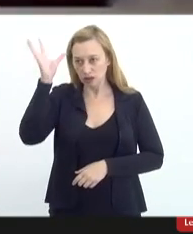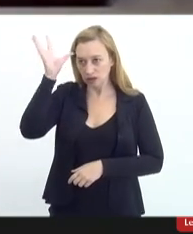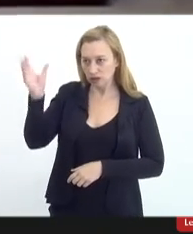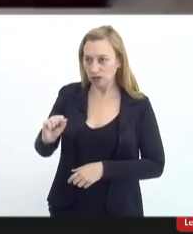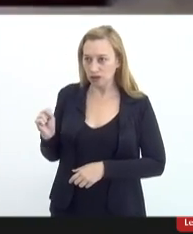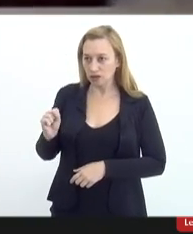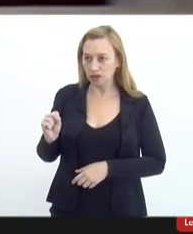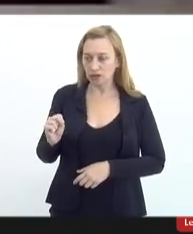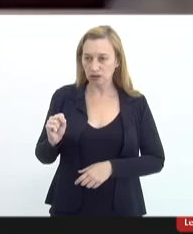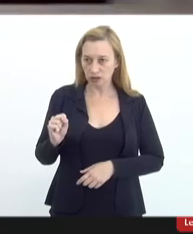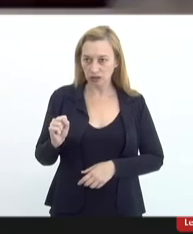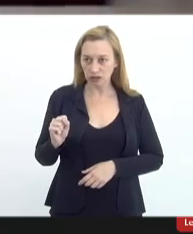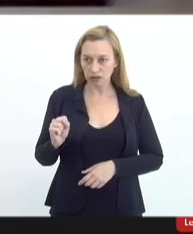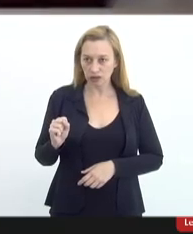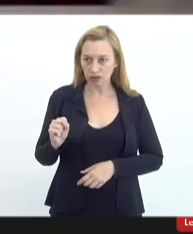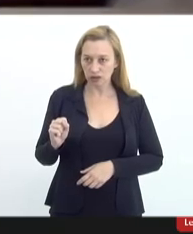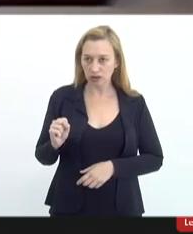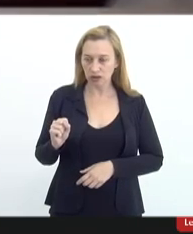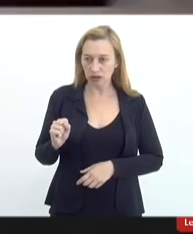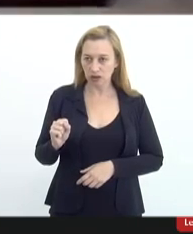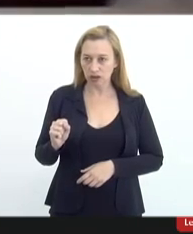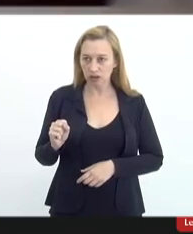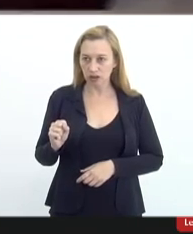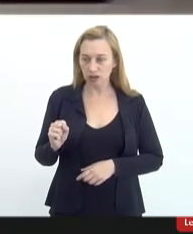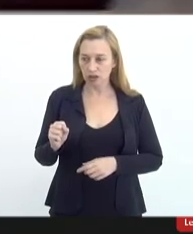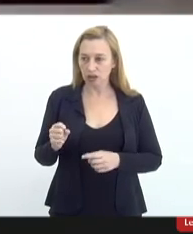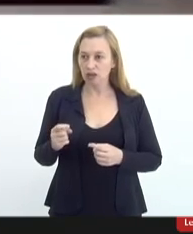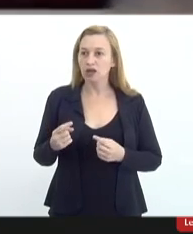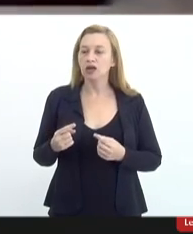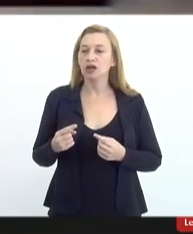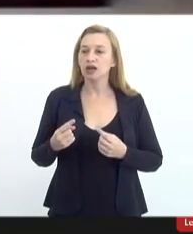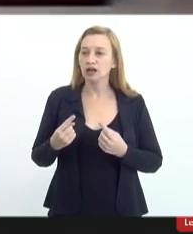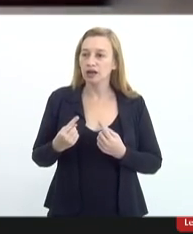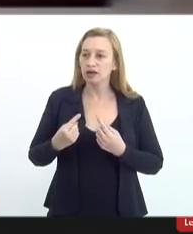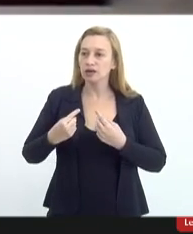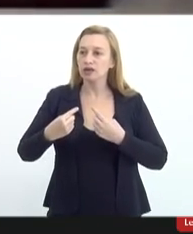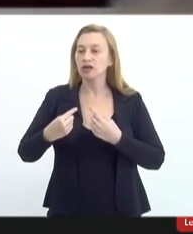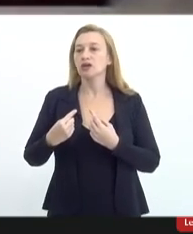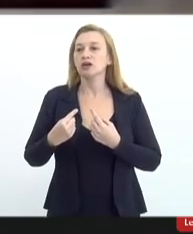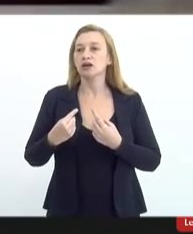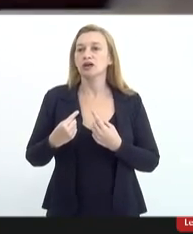é vilipendiado nesse setor, ele é triplamente atacado.